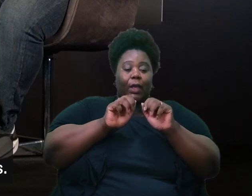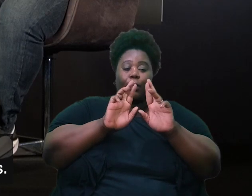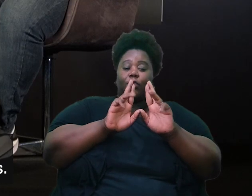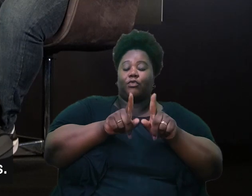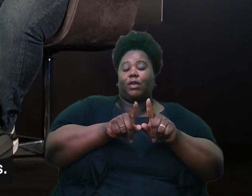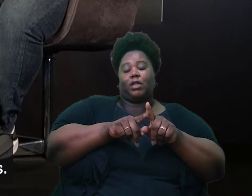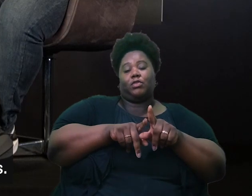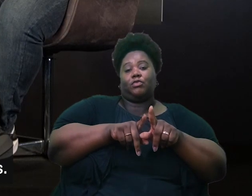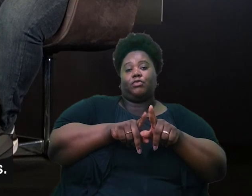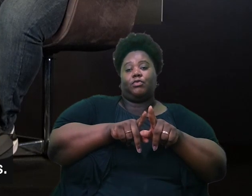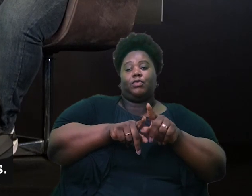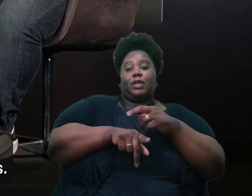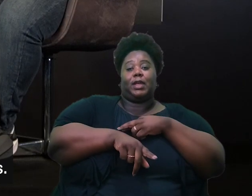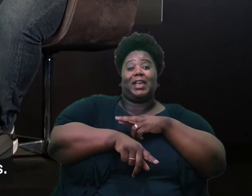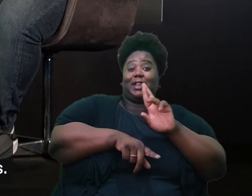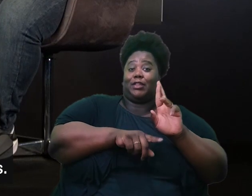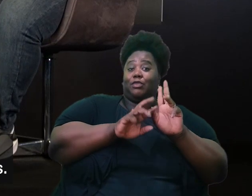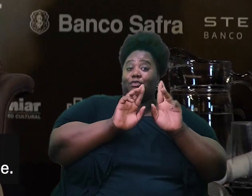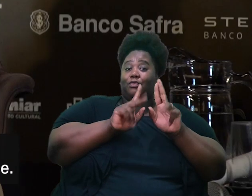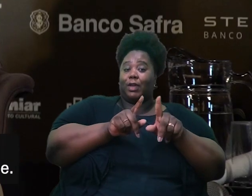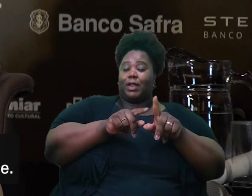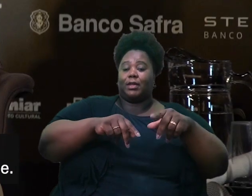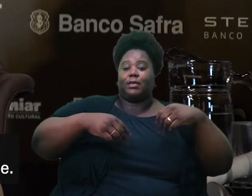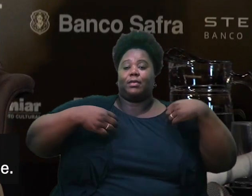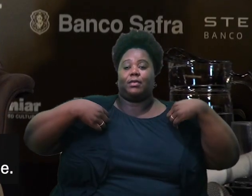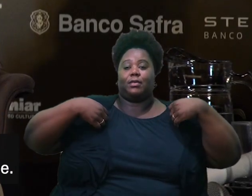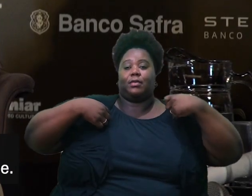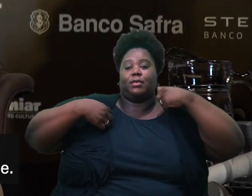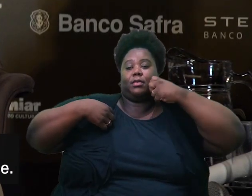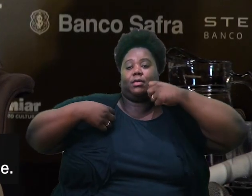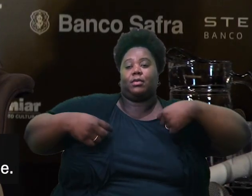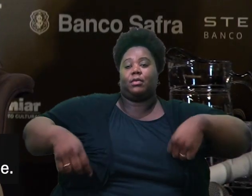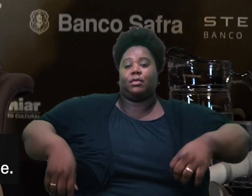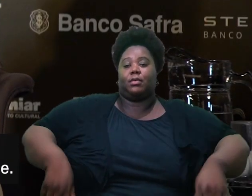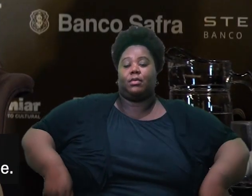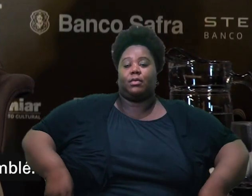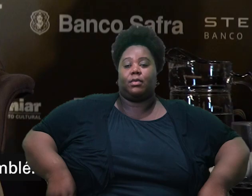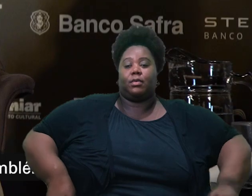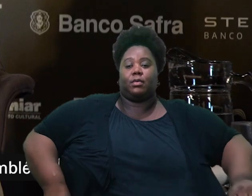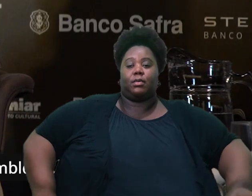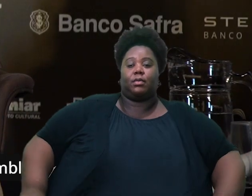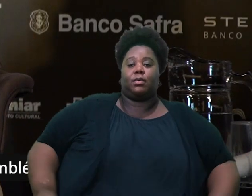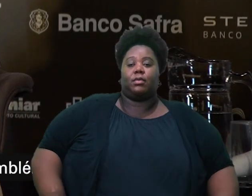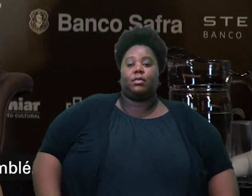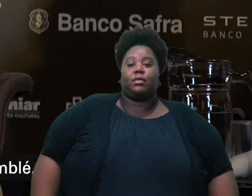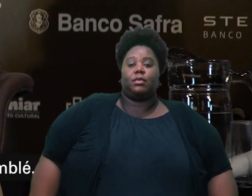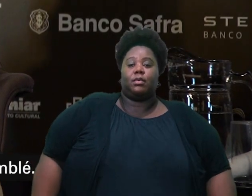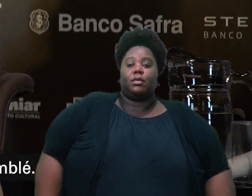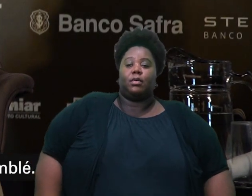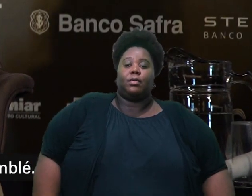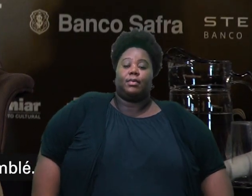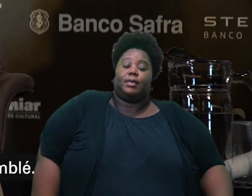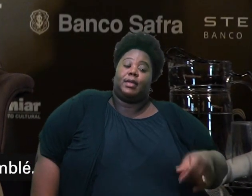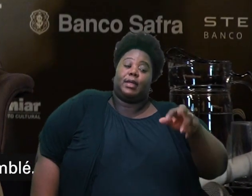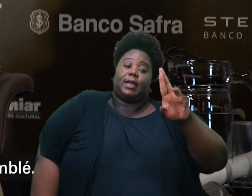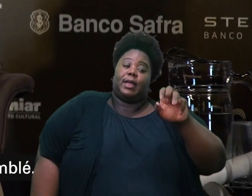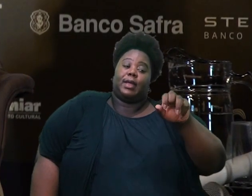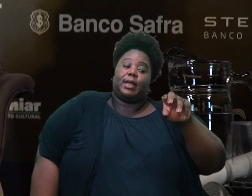diferentes, de religiões diferentes. Isso é algo que, às vezes, nem o próprio negro sabe. O reinado não é sinônimo de